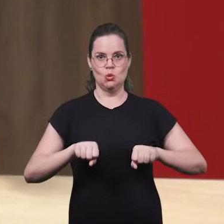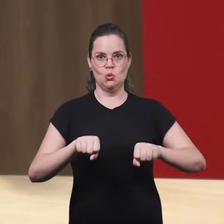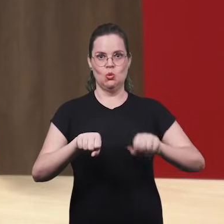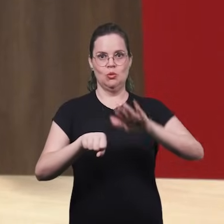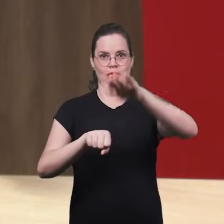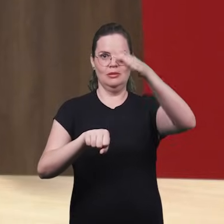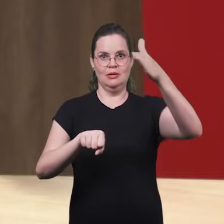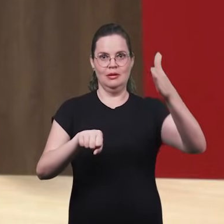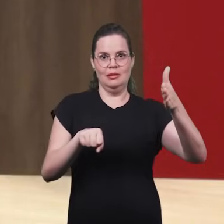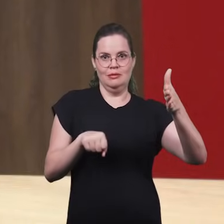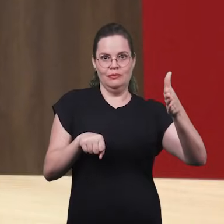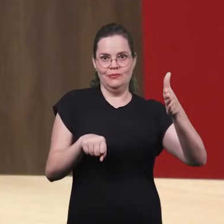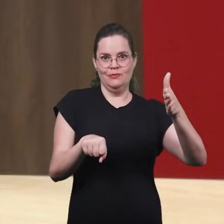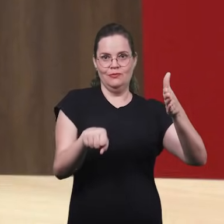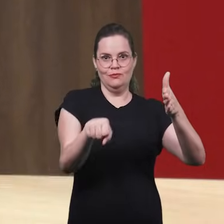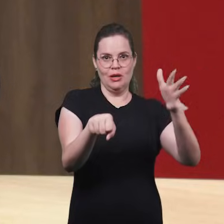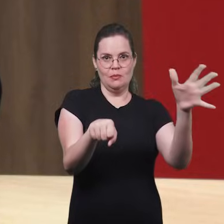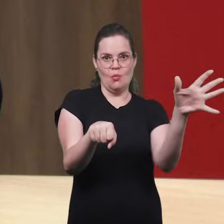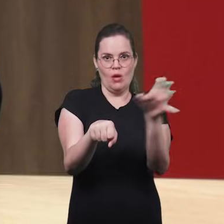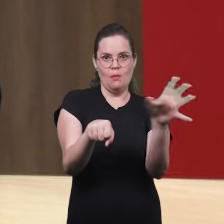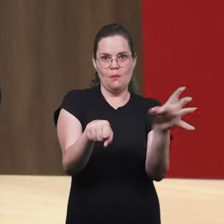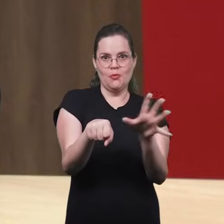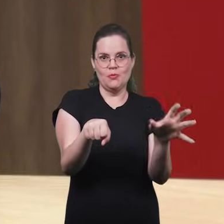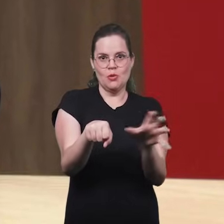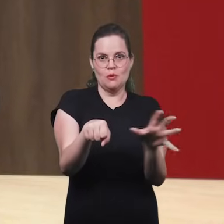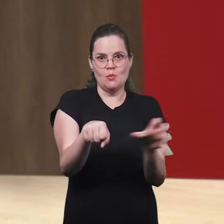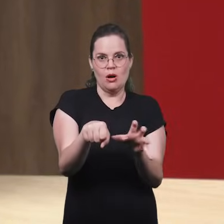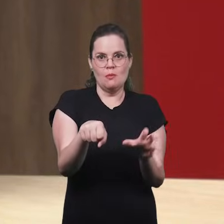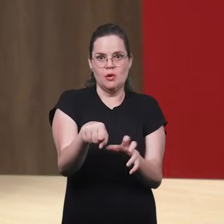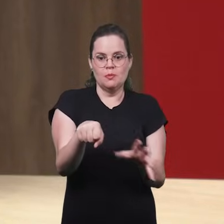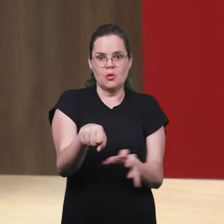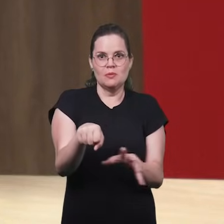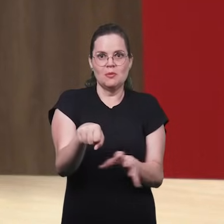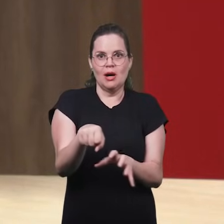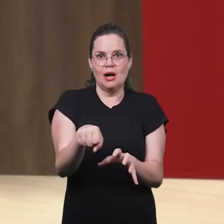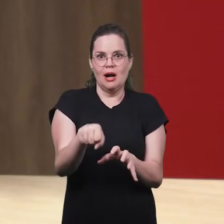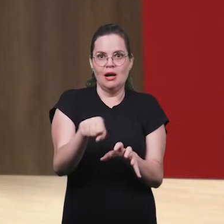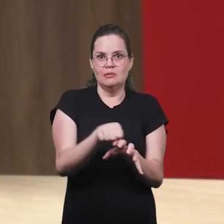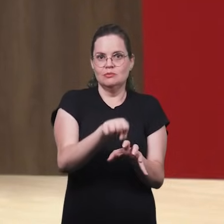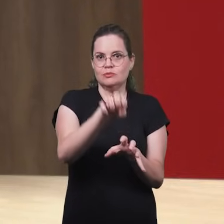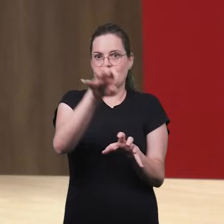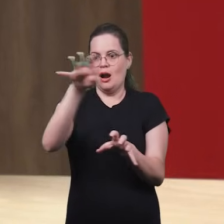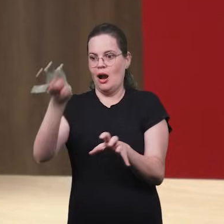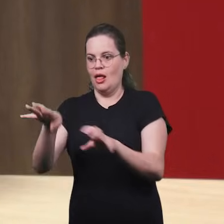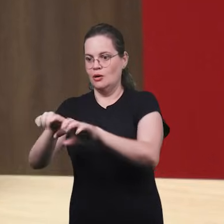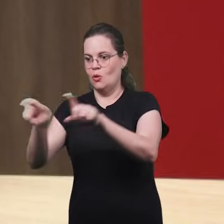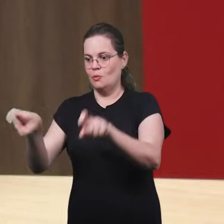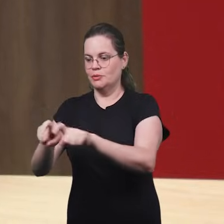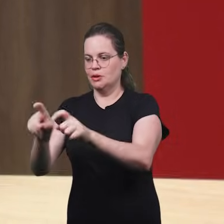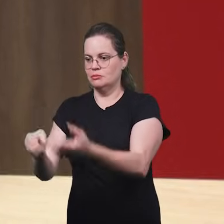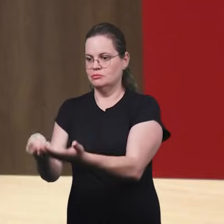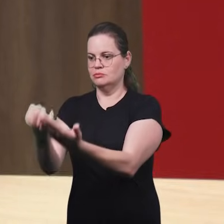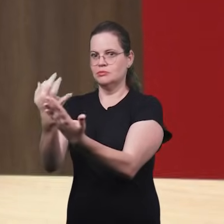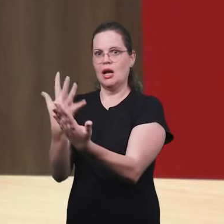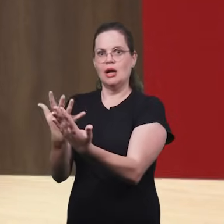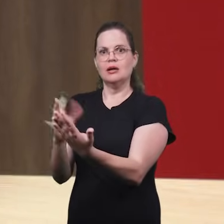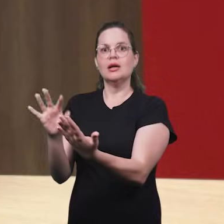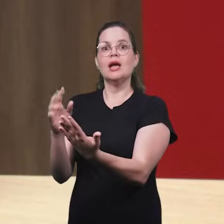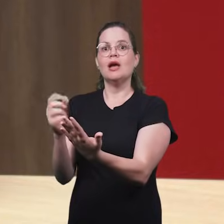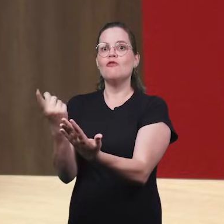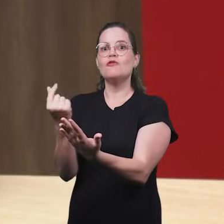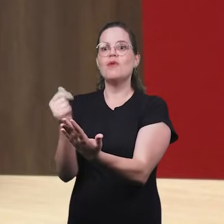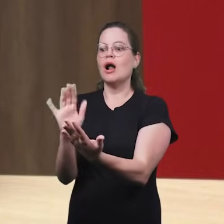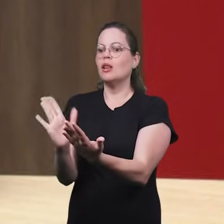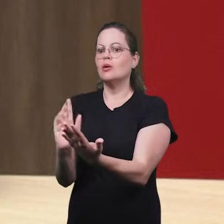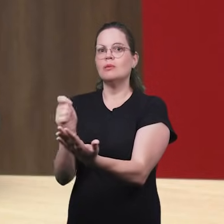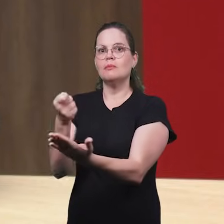leitura que já vai calcular o quanto você está comprando e já vai debitar